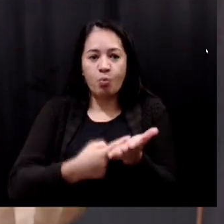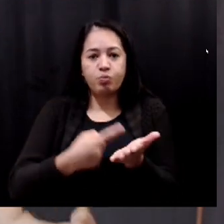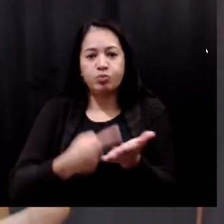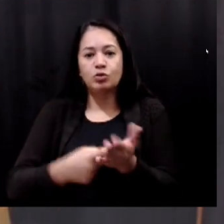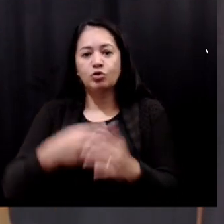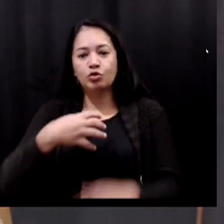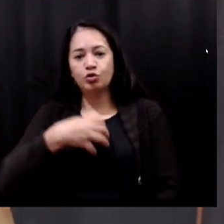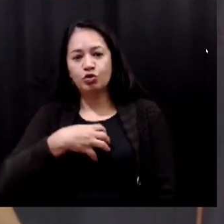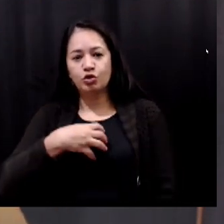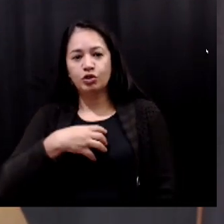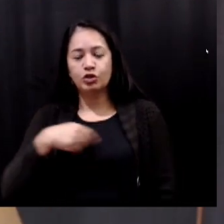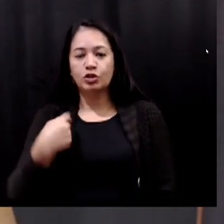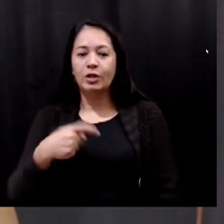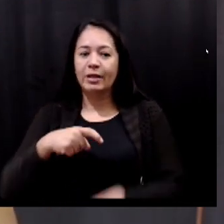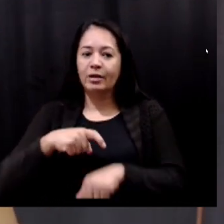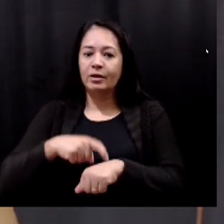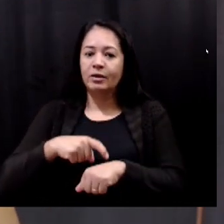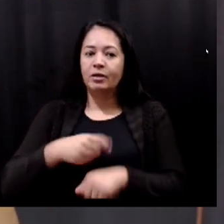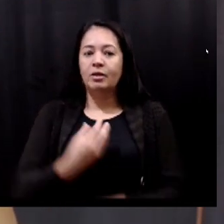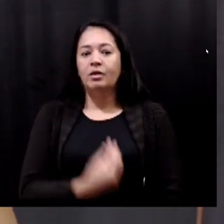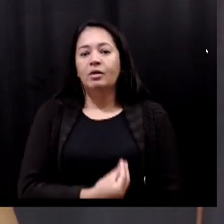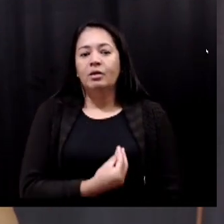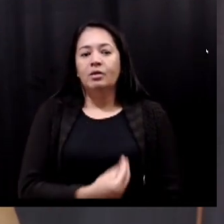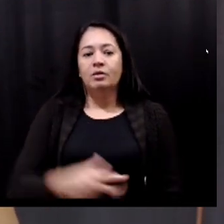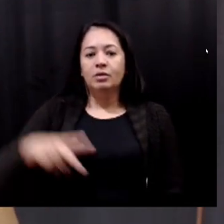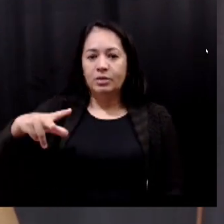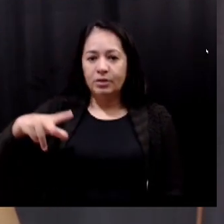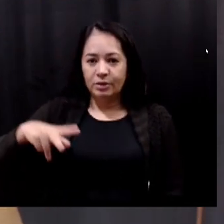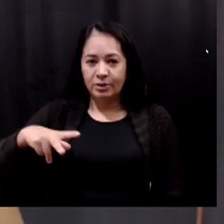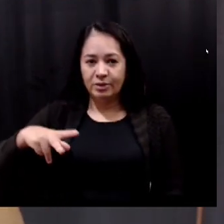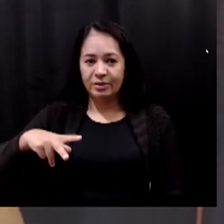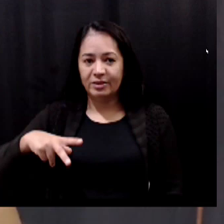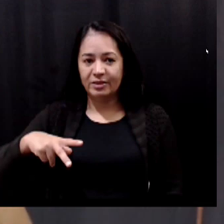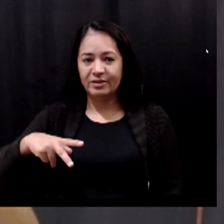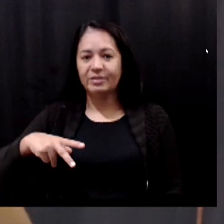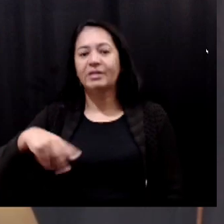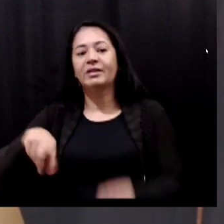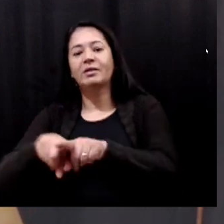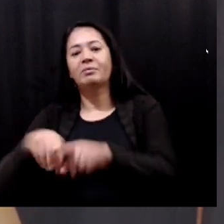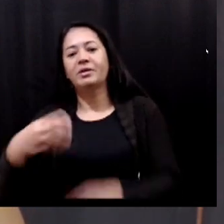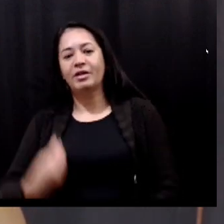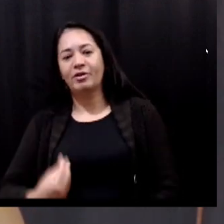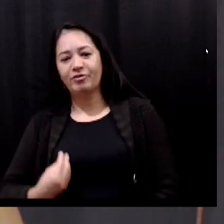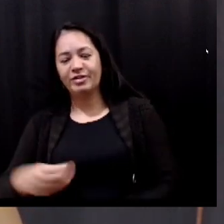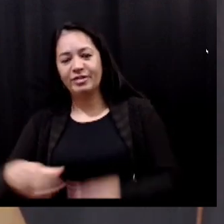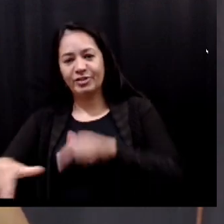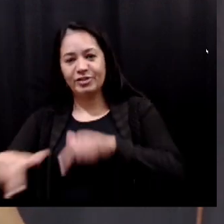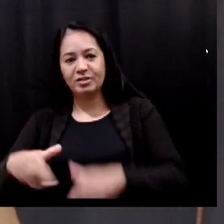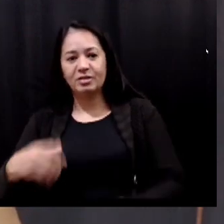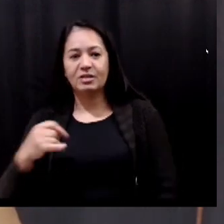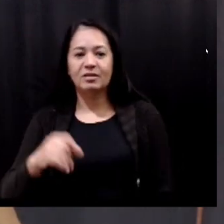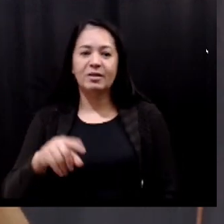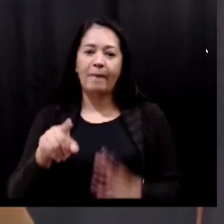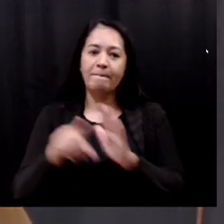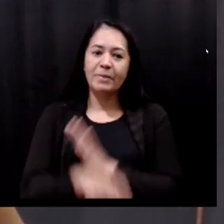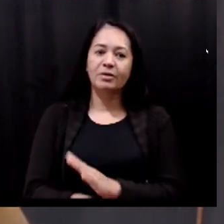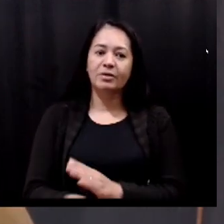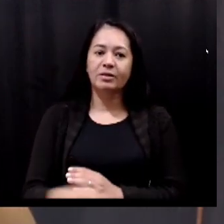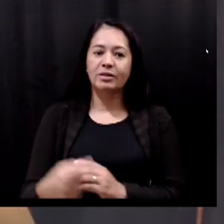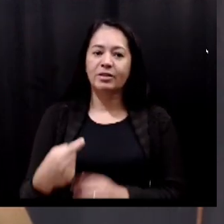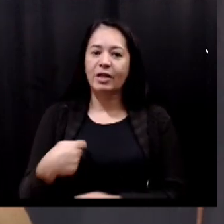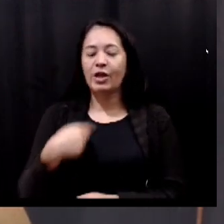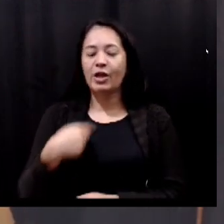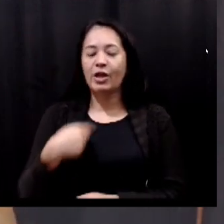para ter a vida particular e um tempo para ter a vida de trabalho, né? Mas se você perguntar especificamente para mim, eu gosto muito